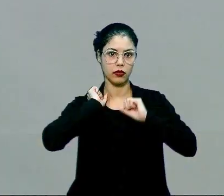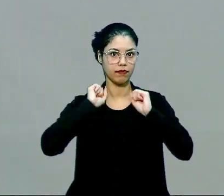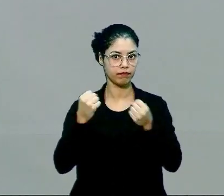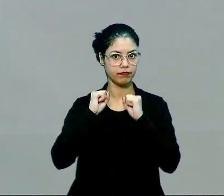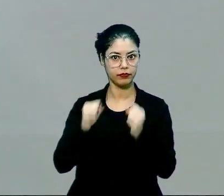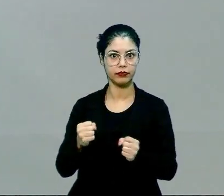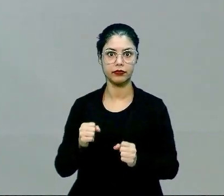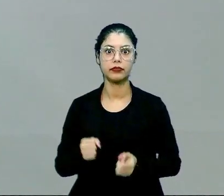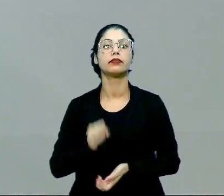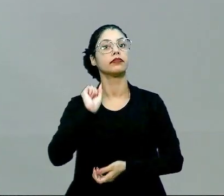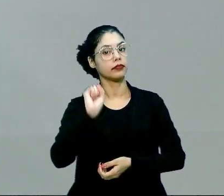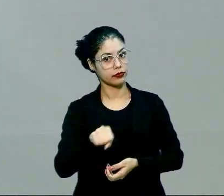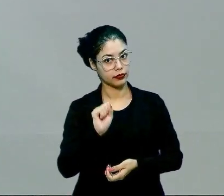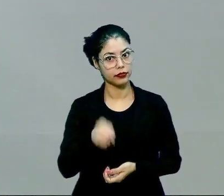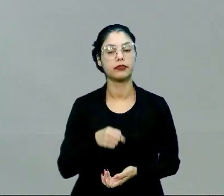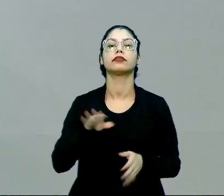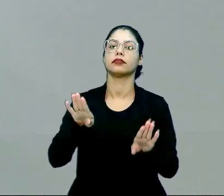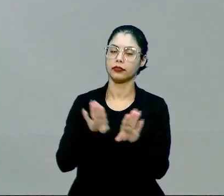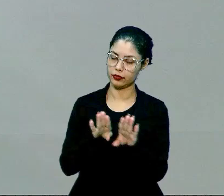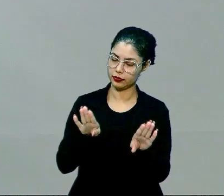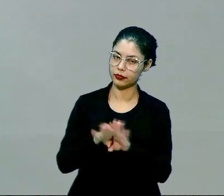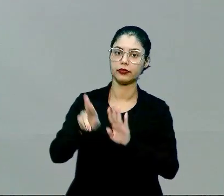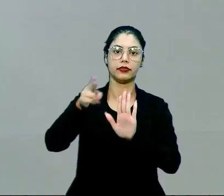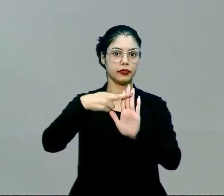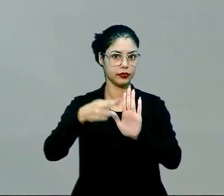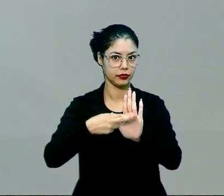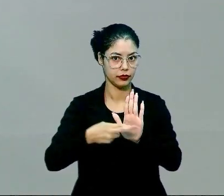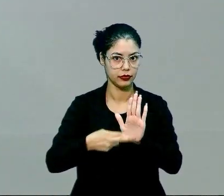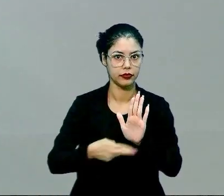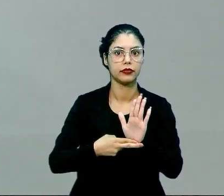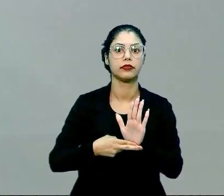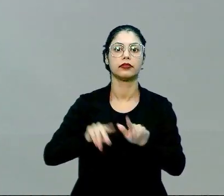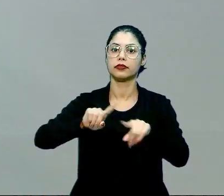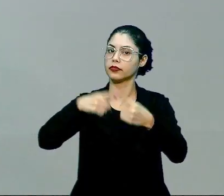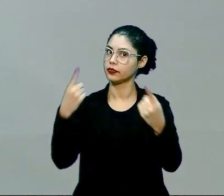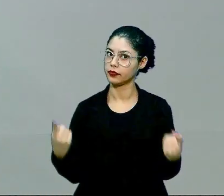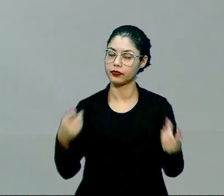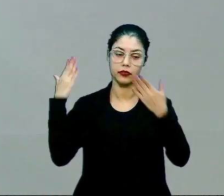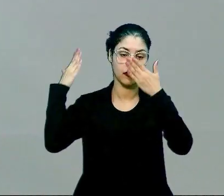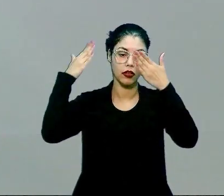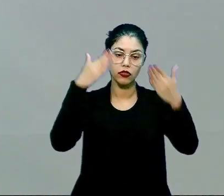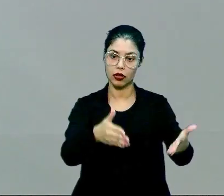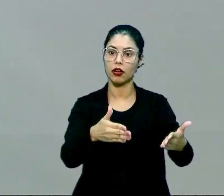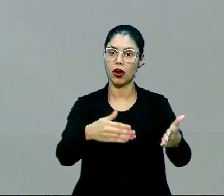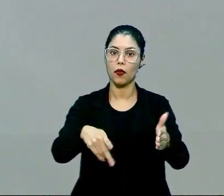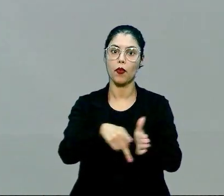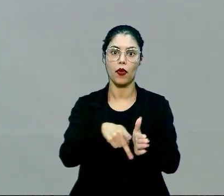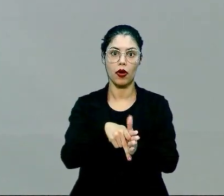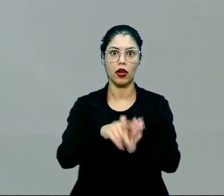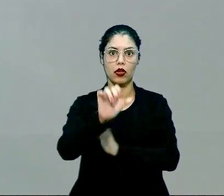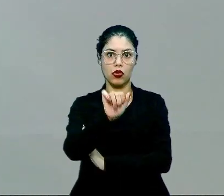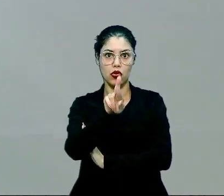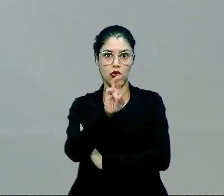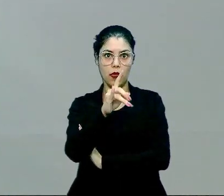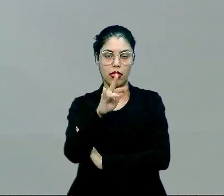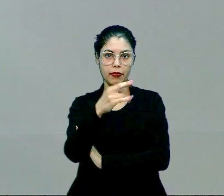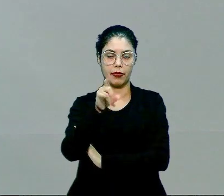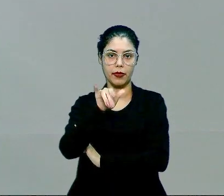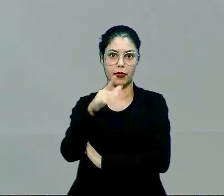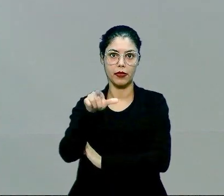atividade física. Sim, é mencionado o padrão de beleza, mas não é direcionado por meio de